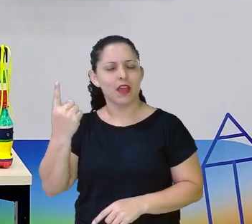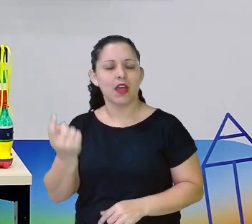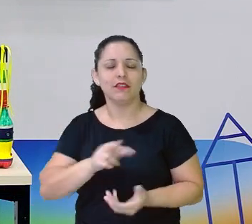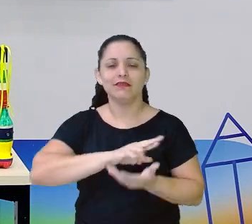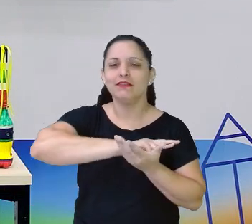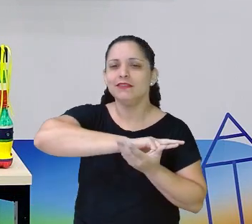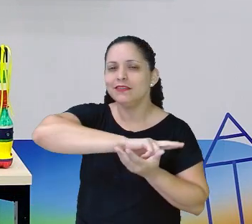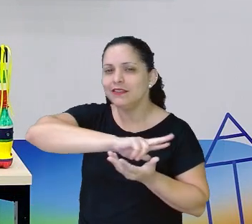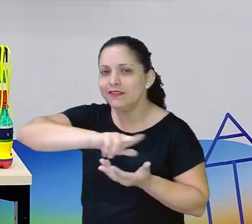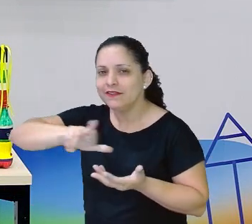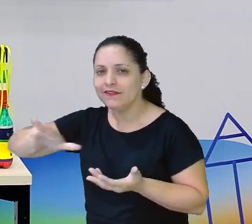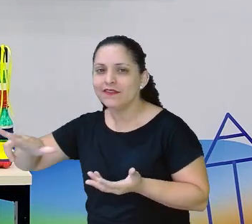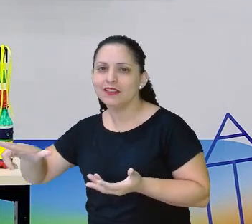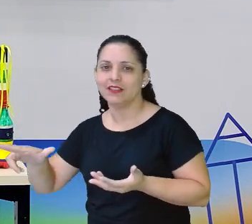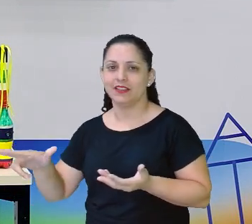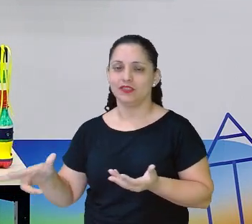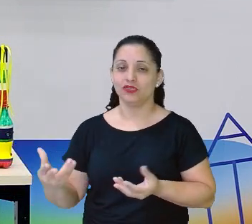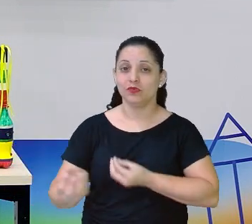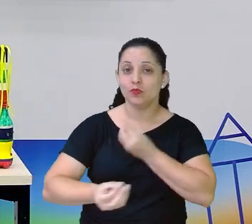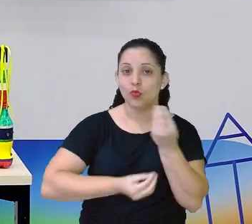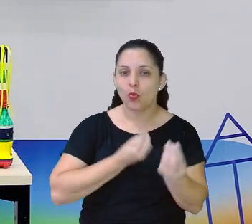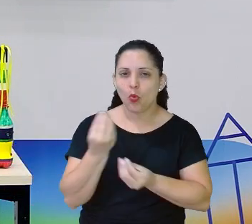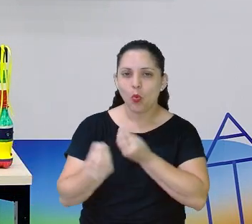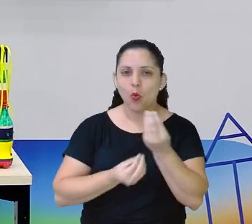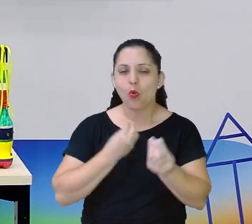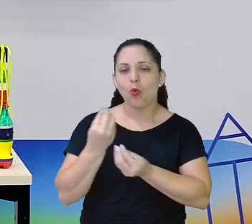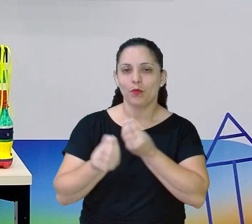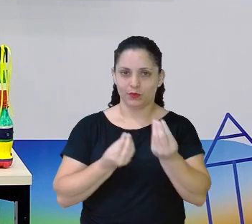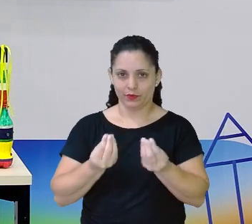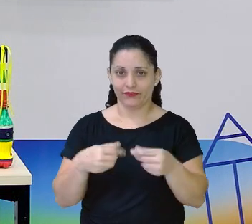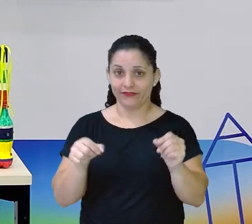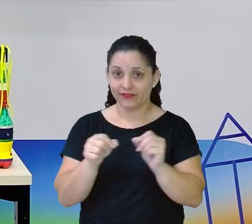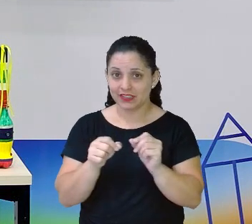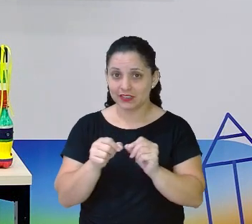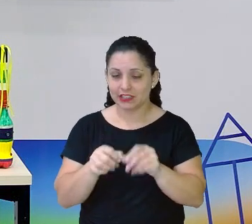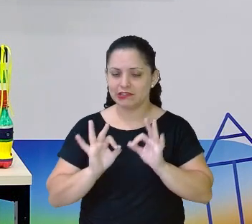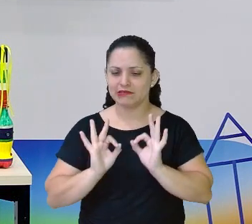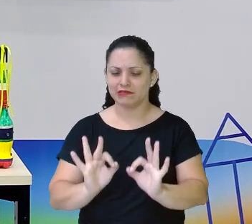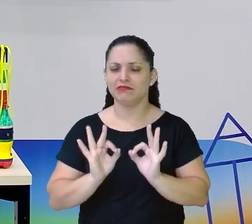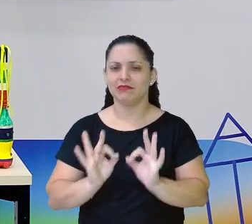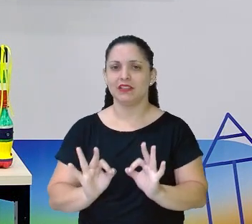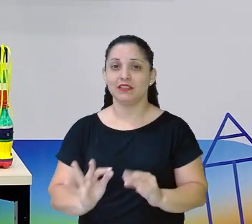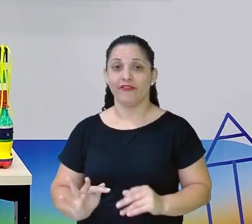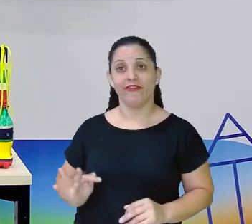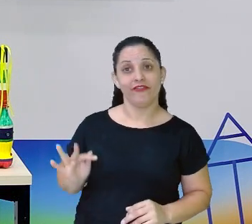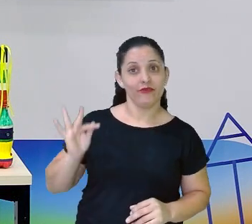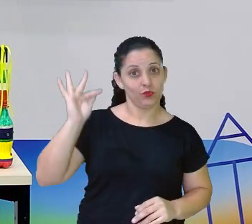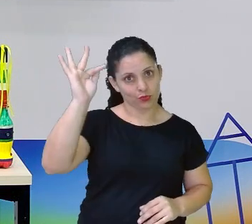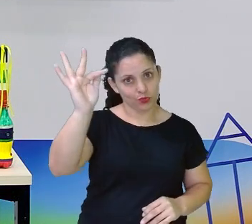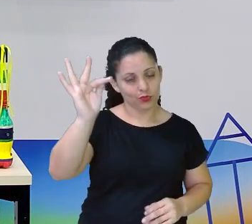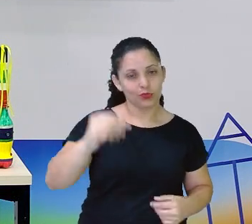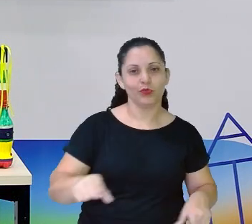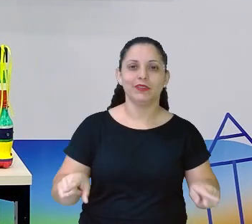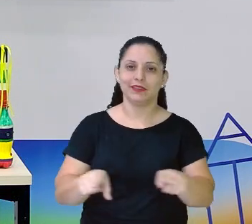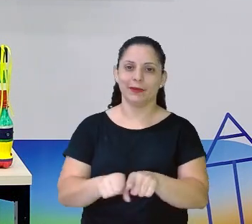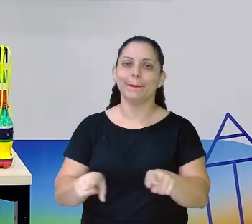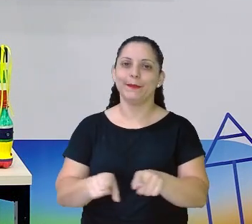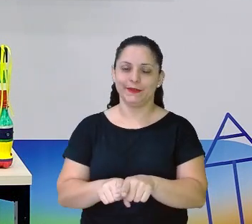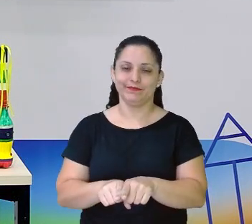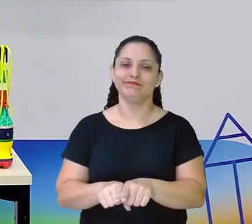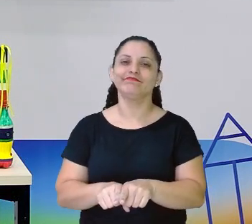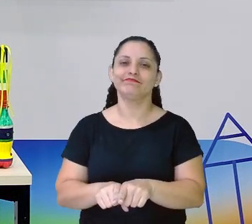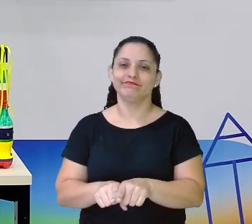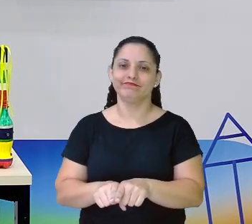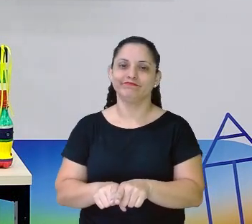formas de suprir essa necessidade, mas também garantir que as gerações futuras também sejam